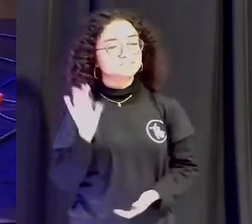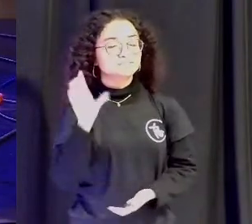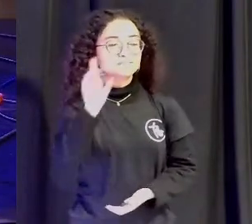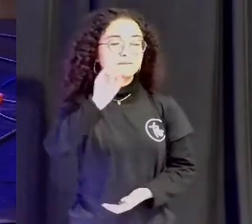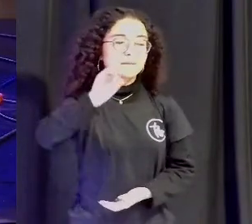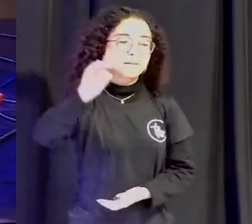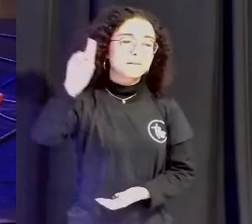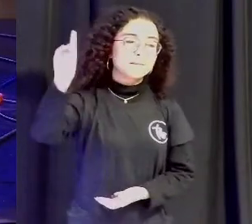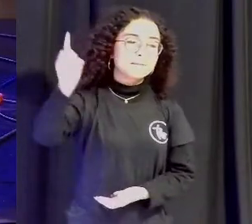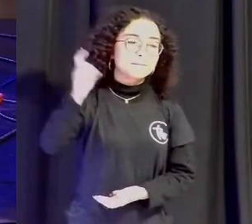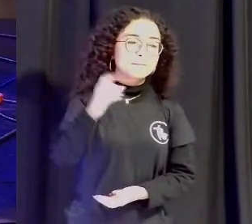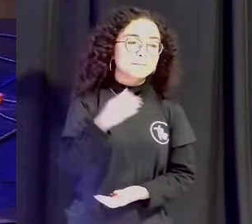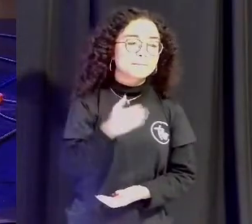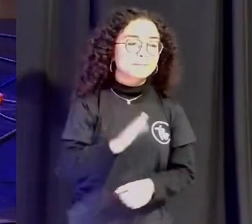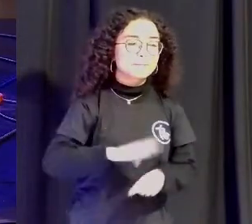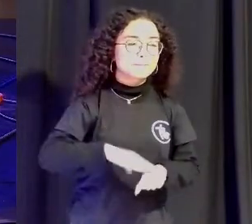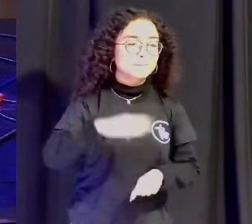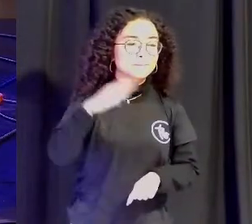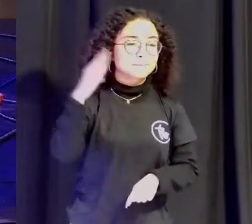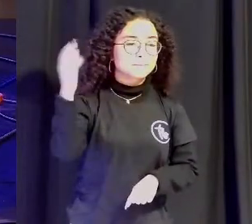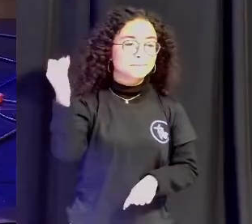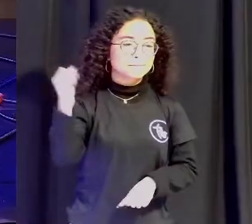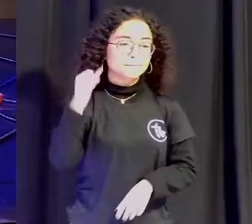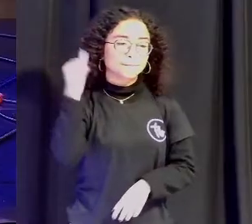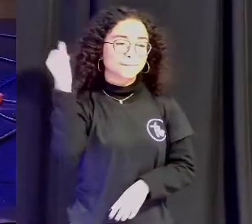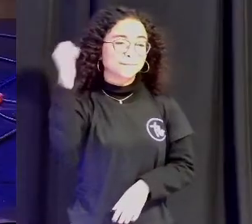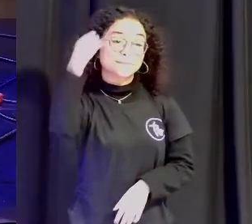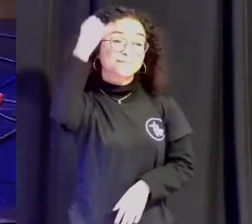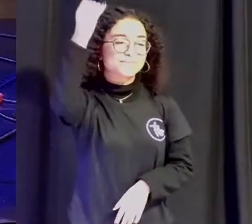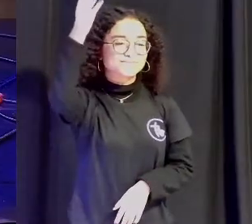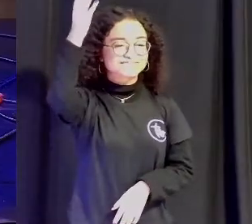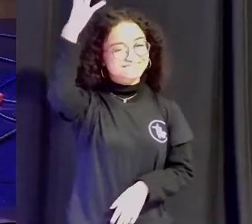nada melhor que o meu